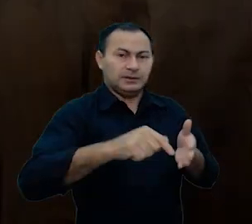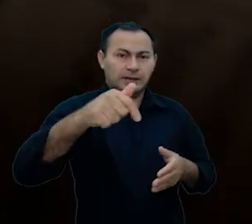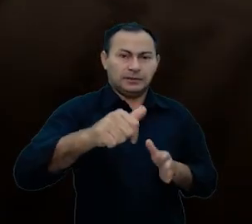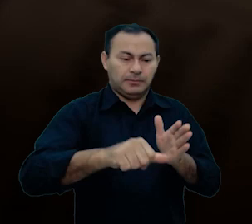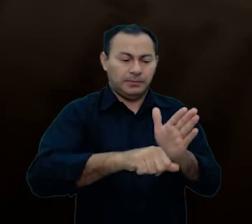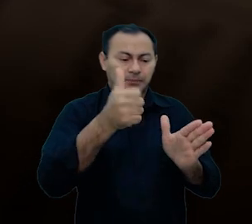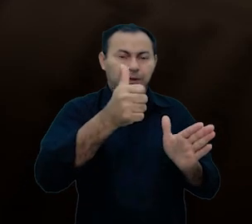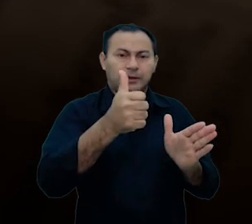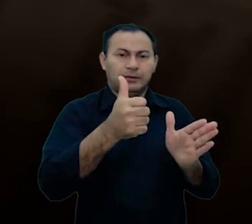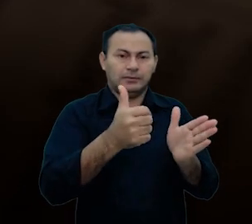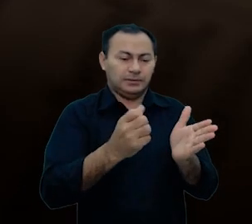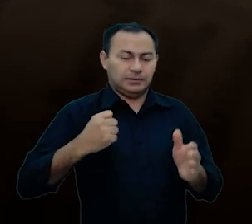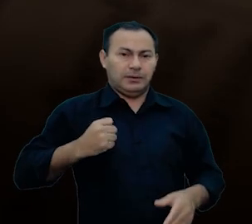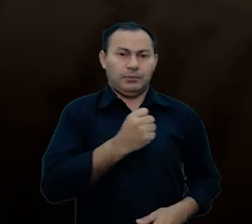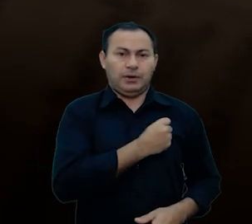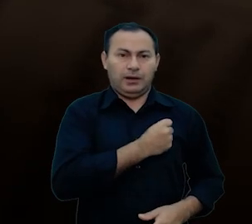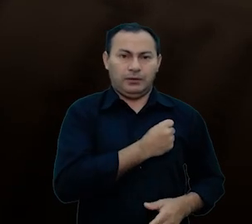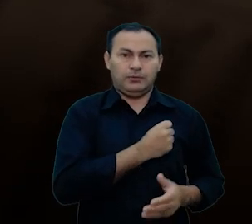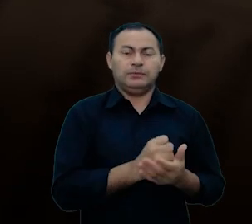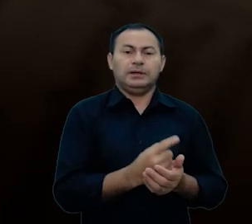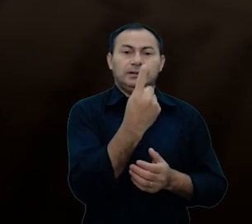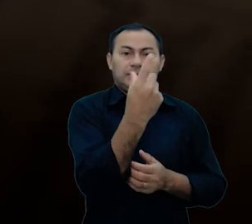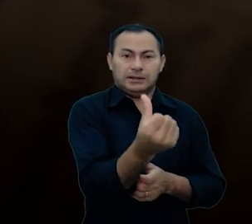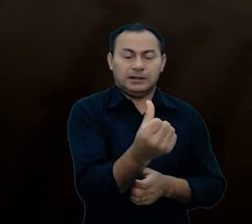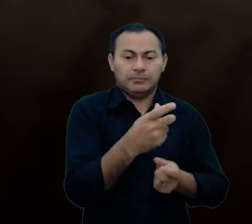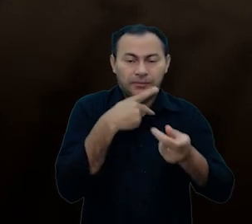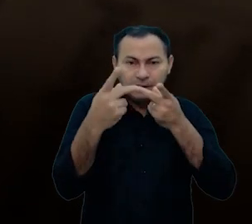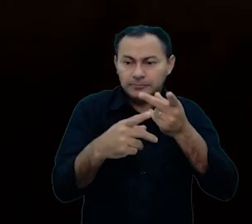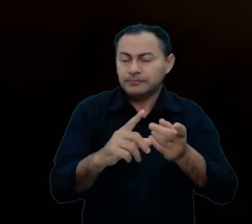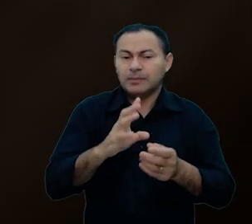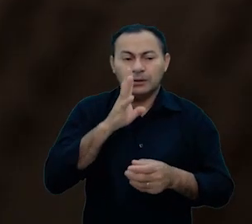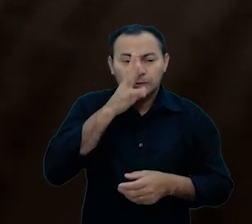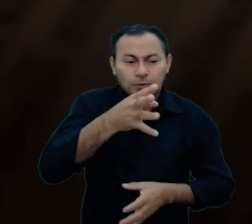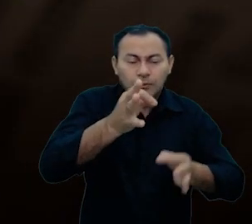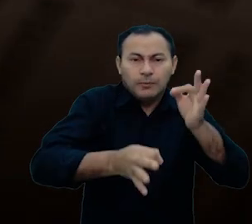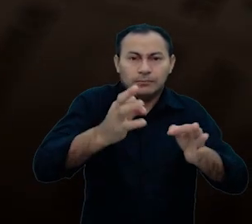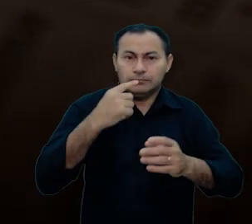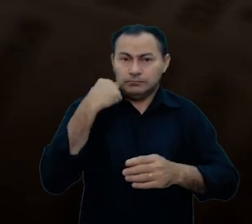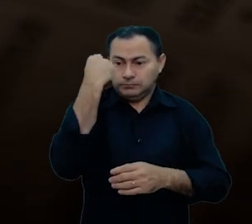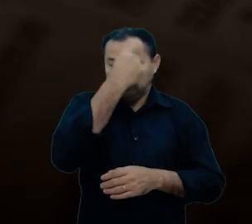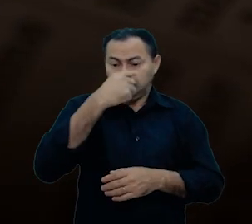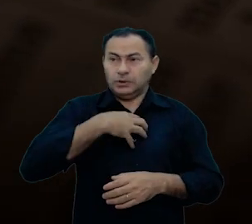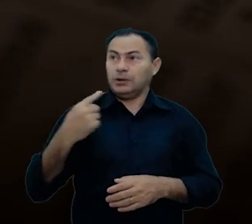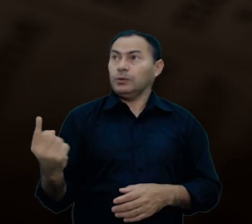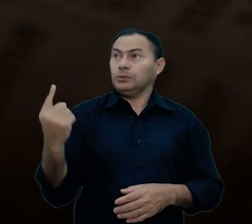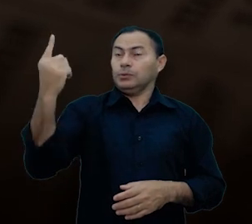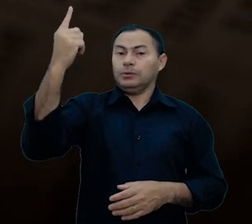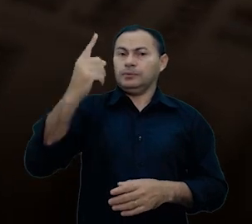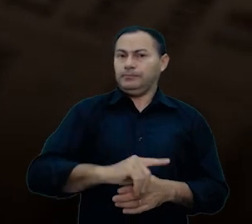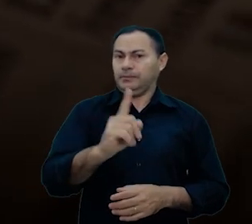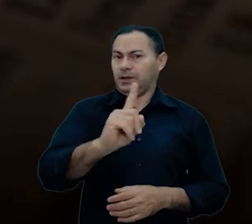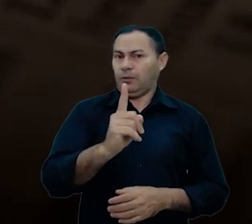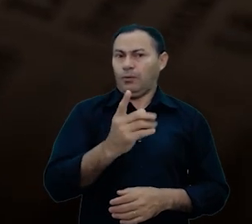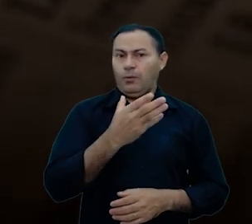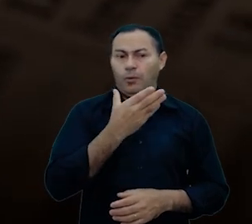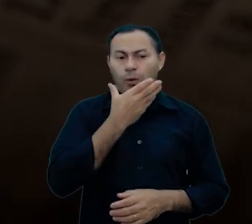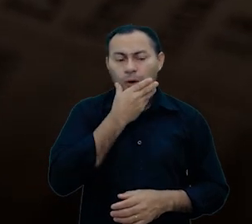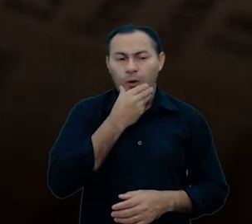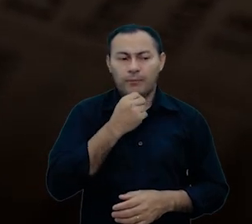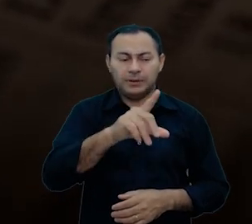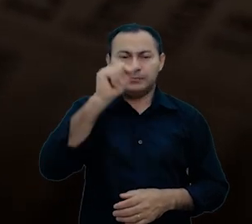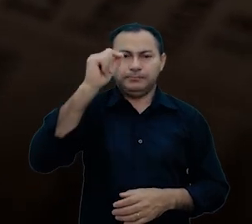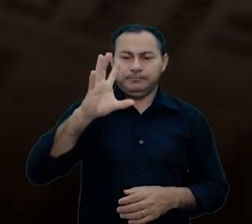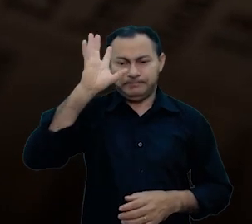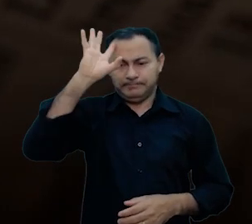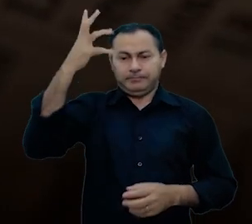1 Samuel 16 e, parafraseando, diz o seguinte: Não julgue o homem pela sua aparência ou estatura, esse não é o homem. Eu não